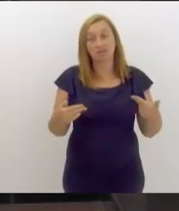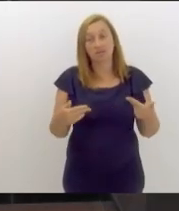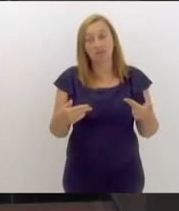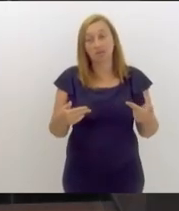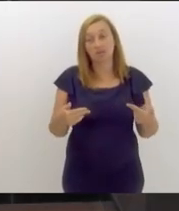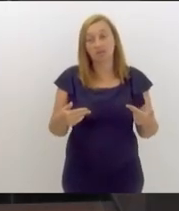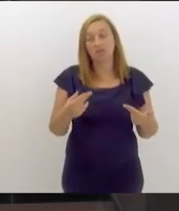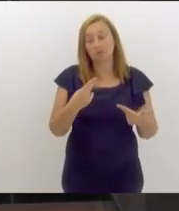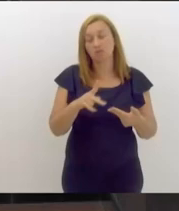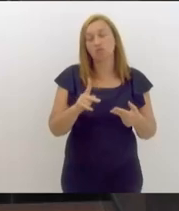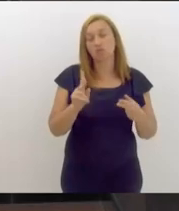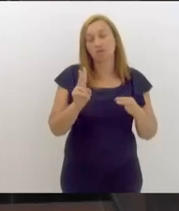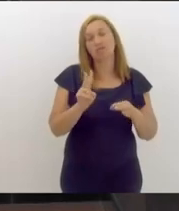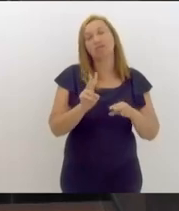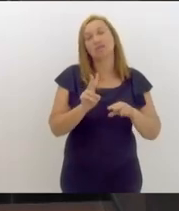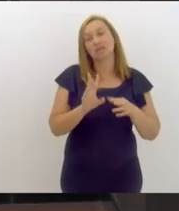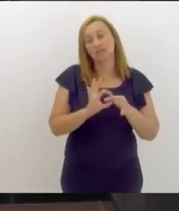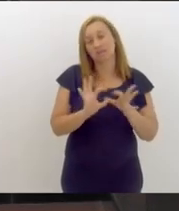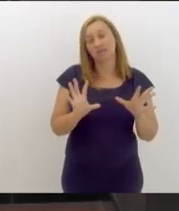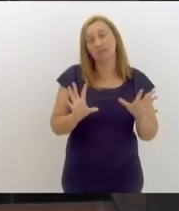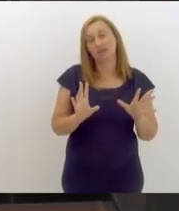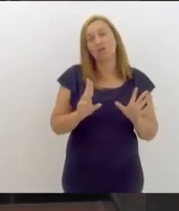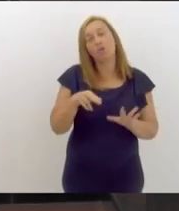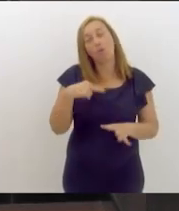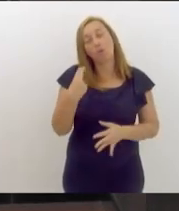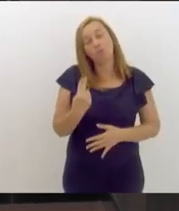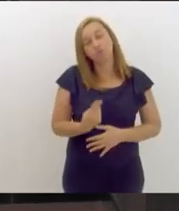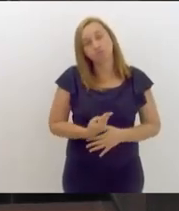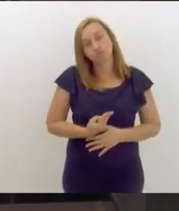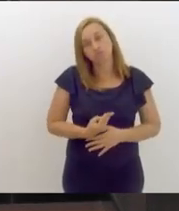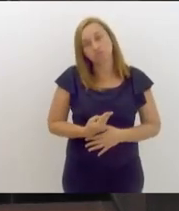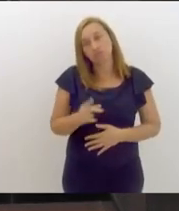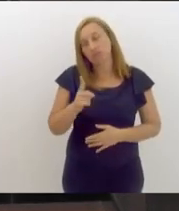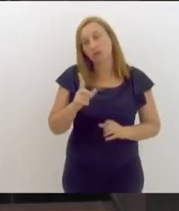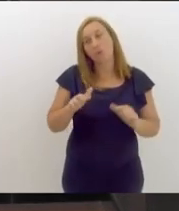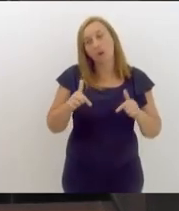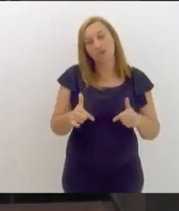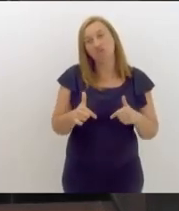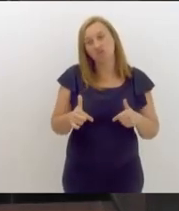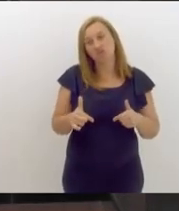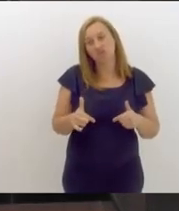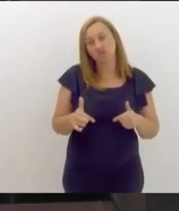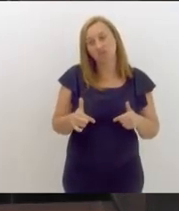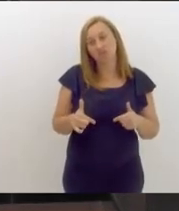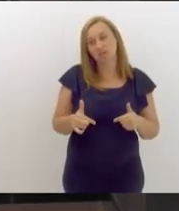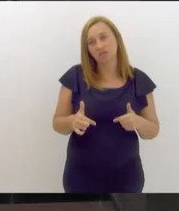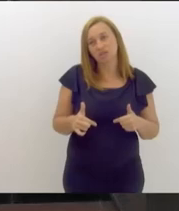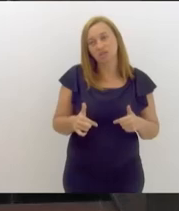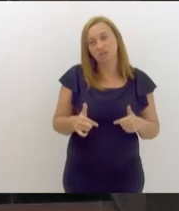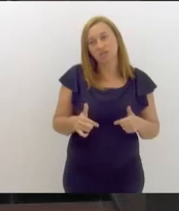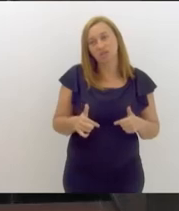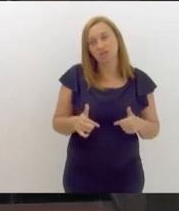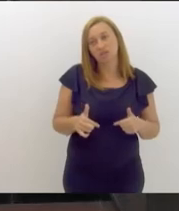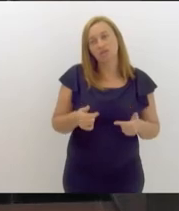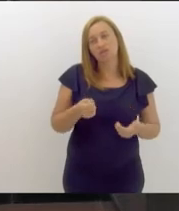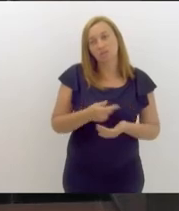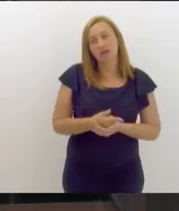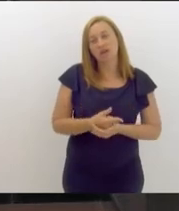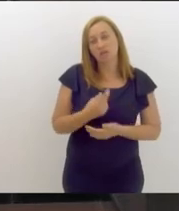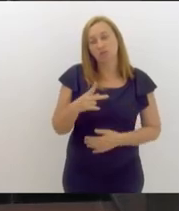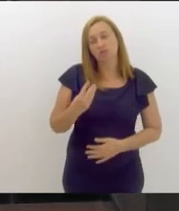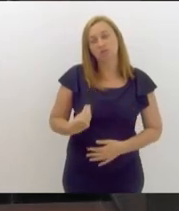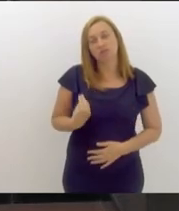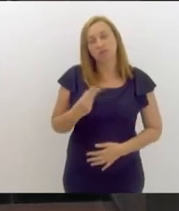a sua liberdade ou às vezes por não agir de forma instantânea paga com a sua própria